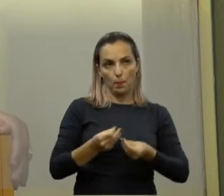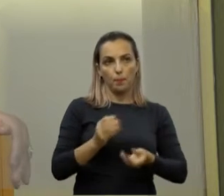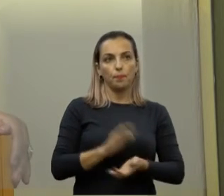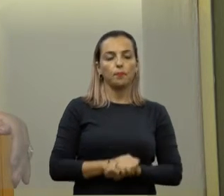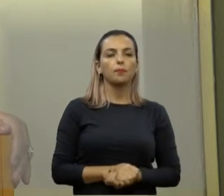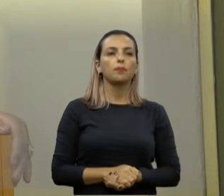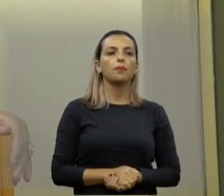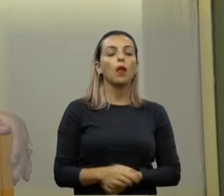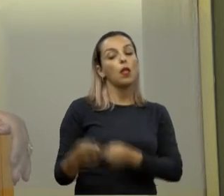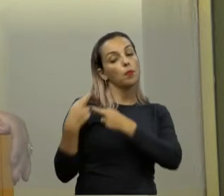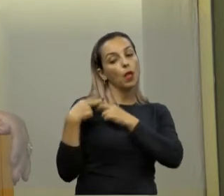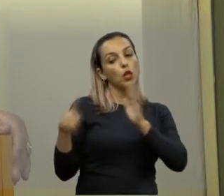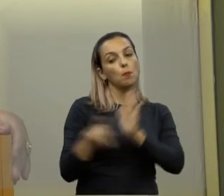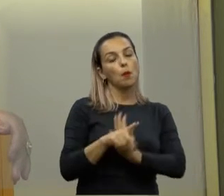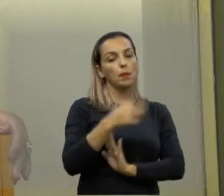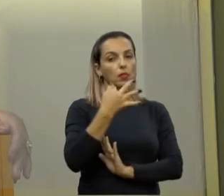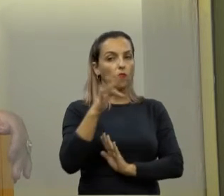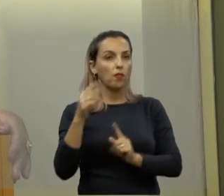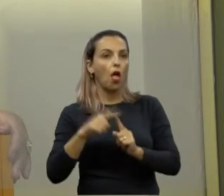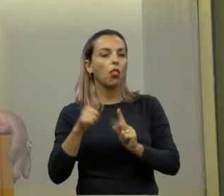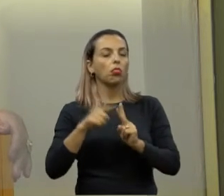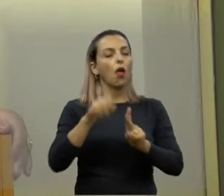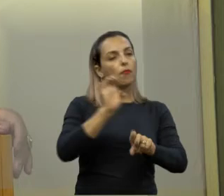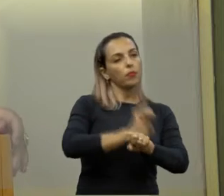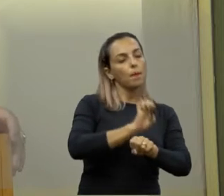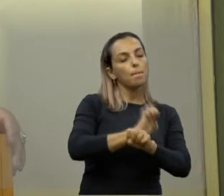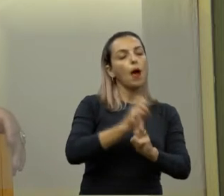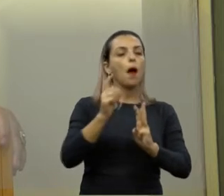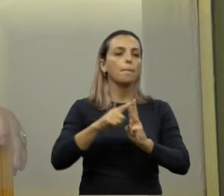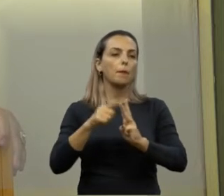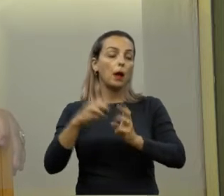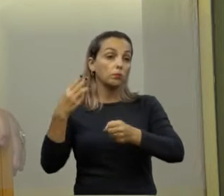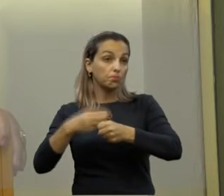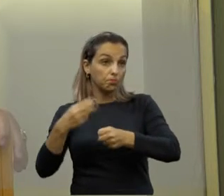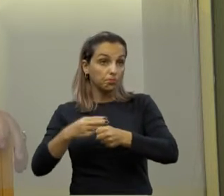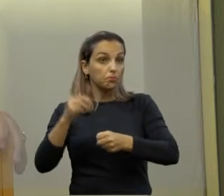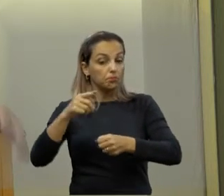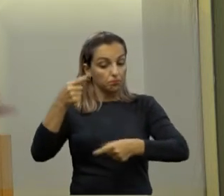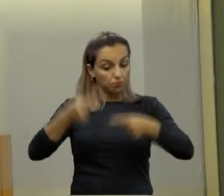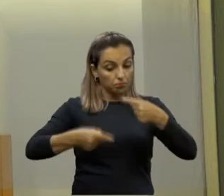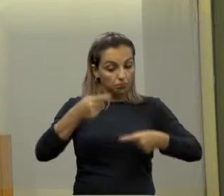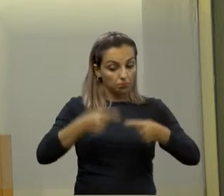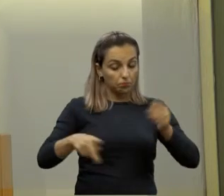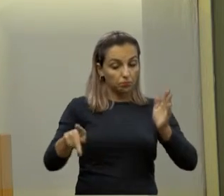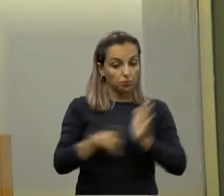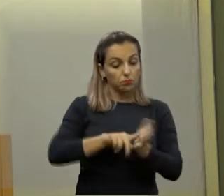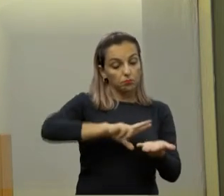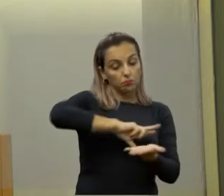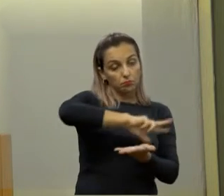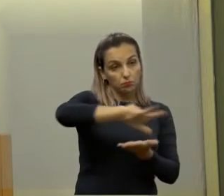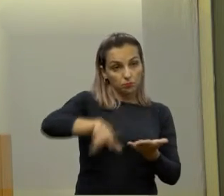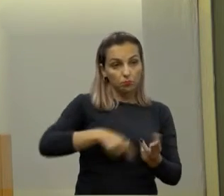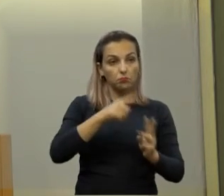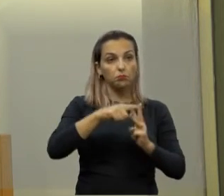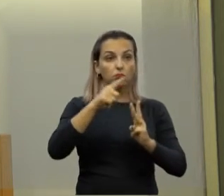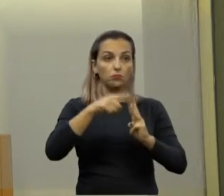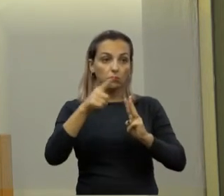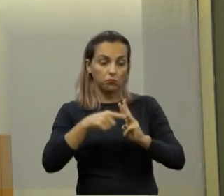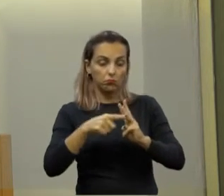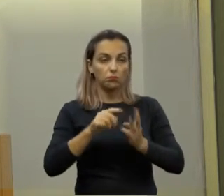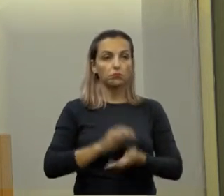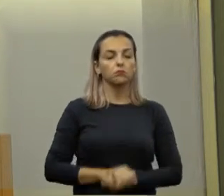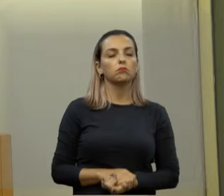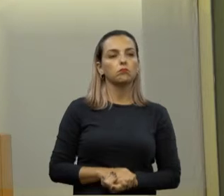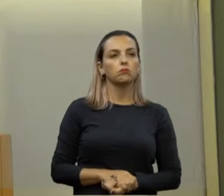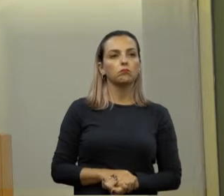temos lá responsabilidade do agente Federal do agente Estadual a gente Municipal visto que é uma política tripartite e aí o que que